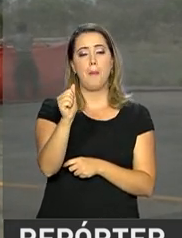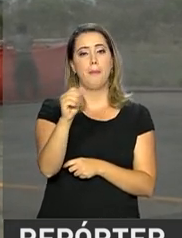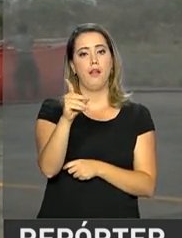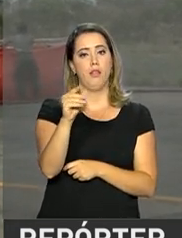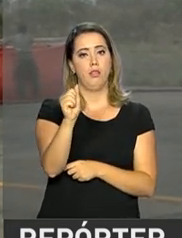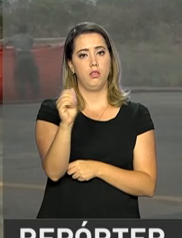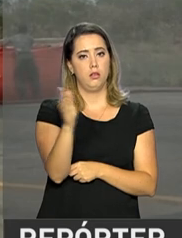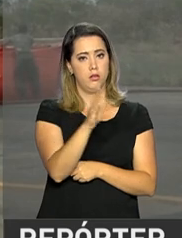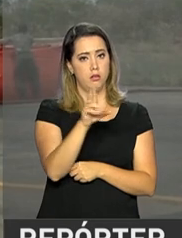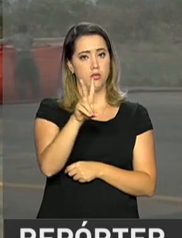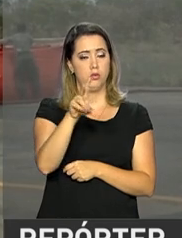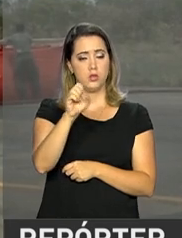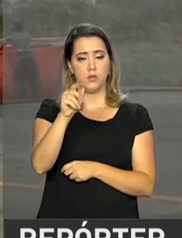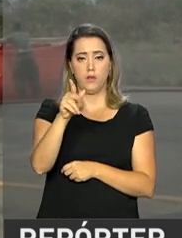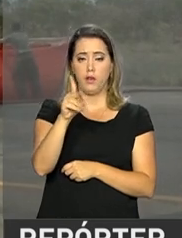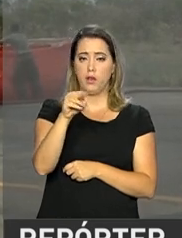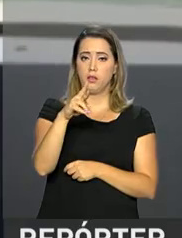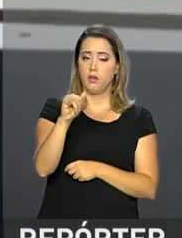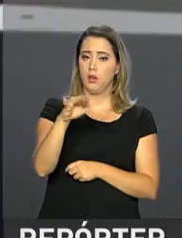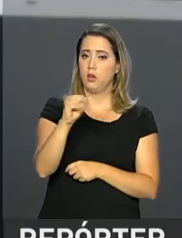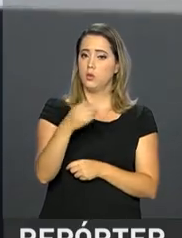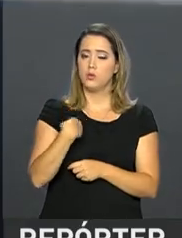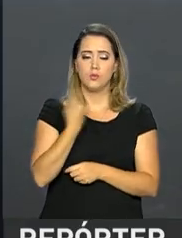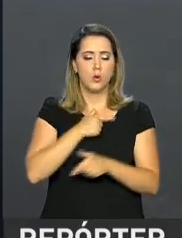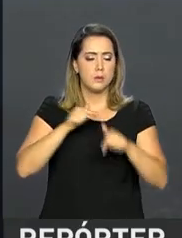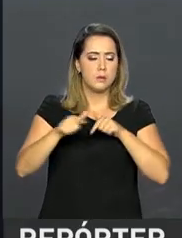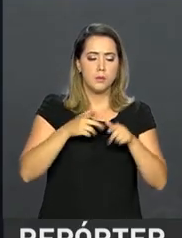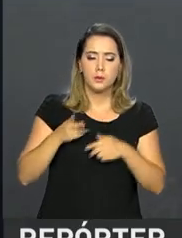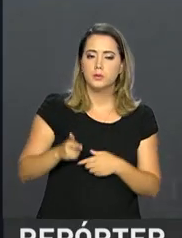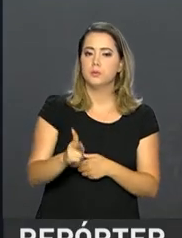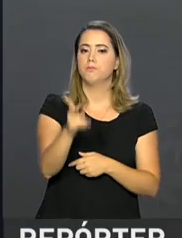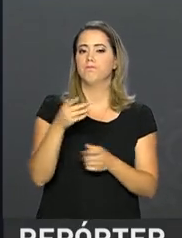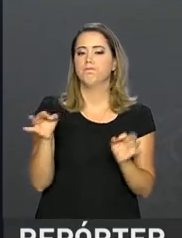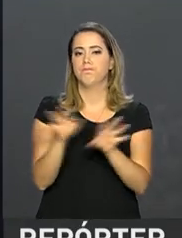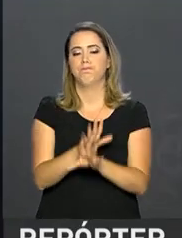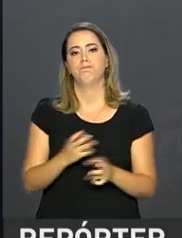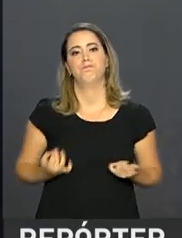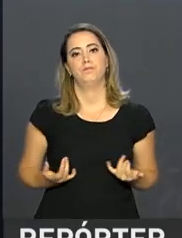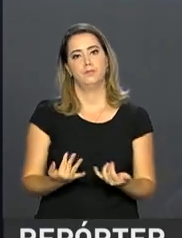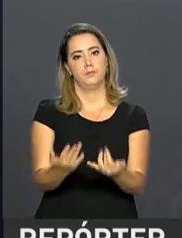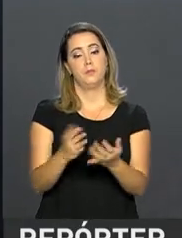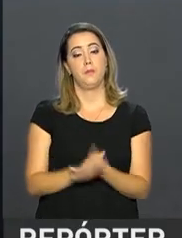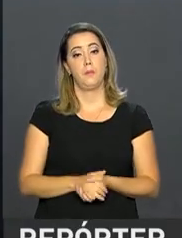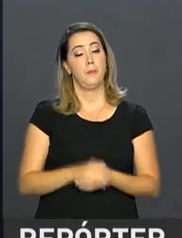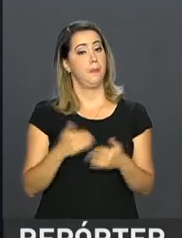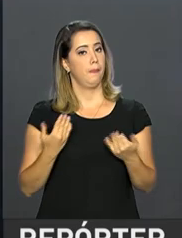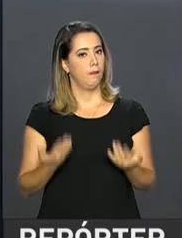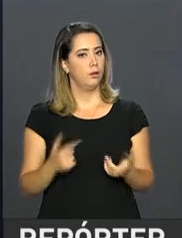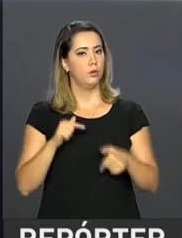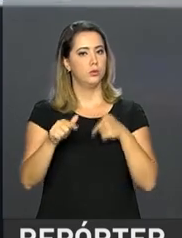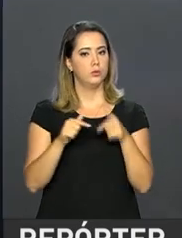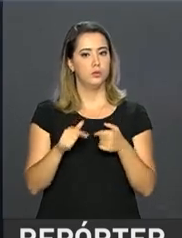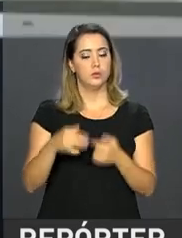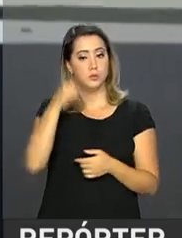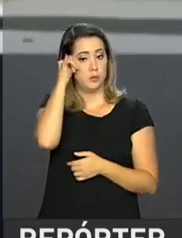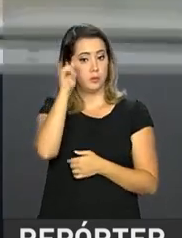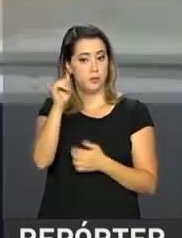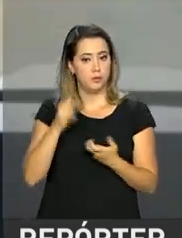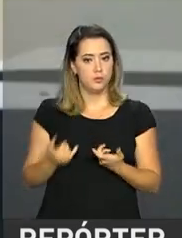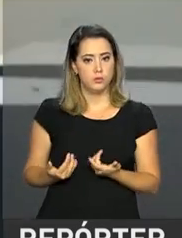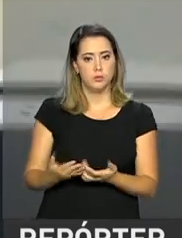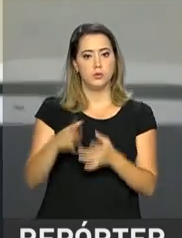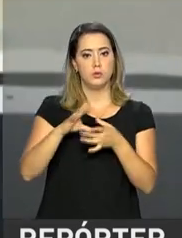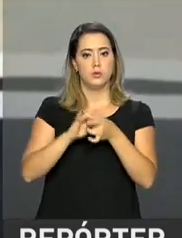do nascer ao pôr do sol para tentar ajudar a extinguir esse incêndio. A operação de apoio no combate ao incêndio na Chapada dos Veadeiros